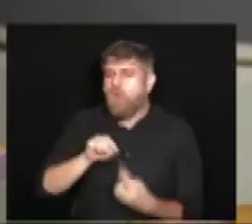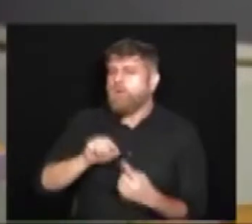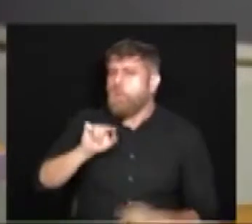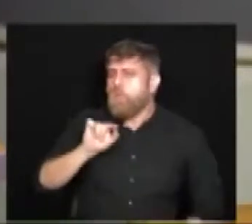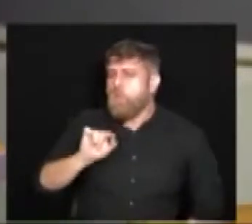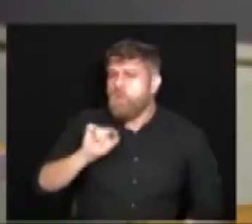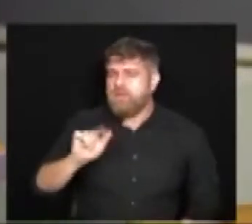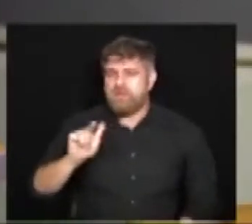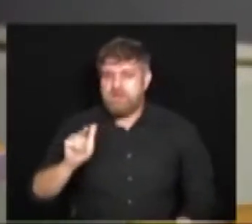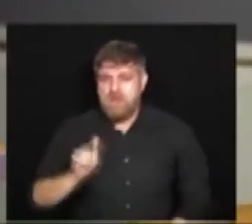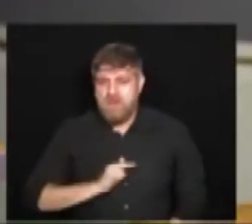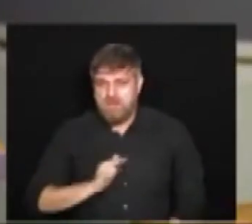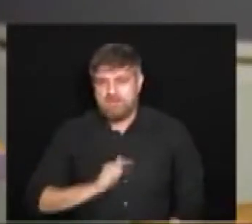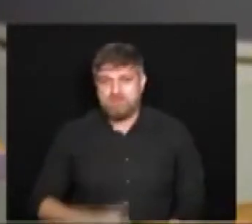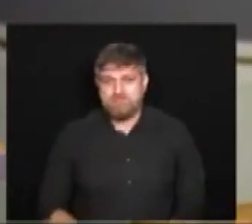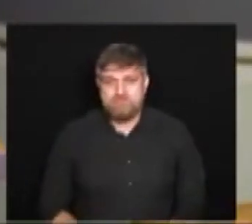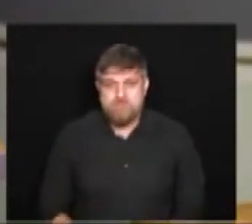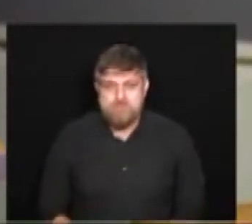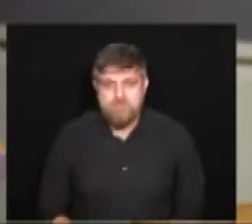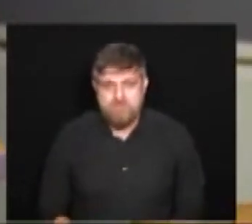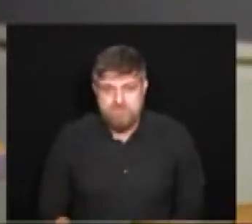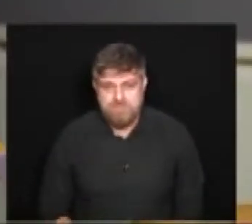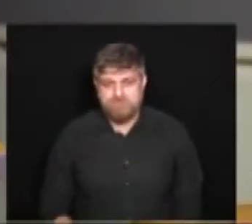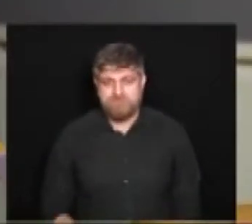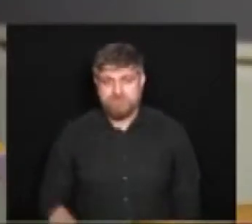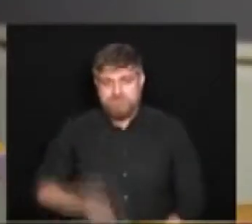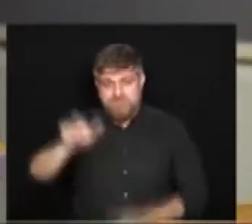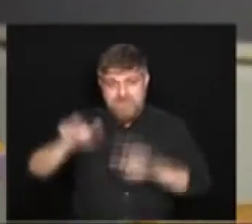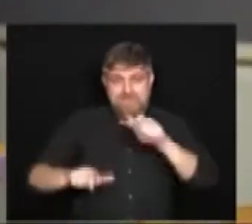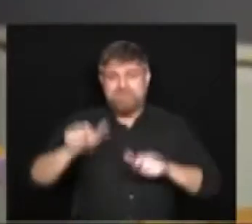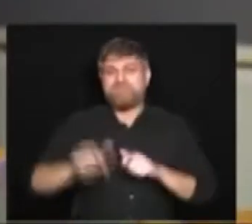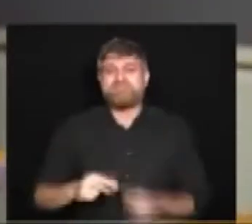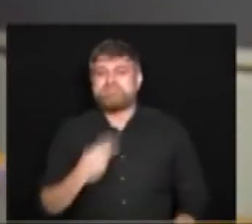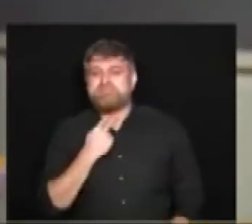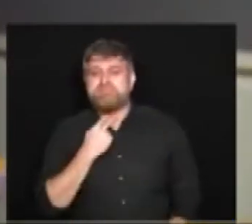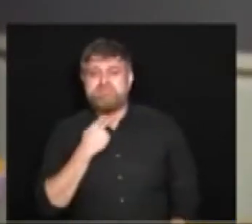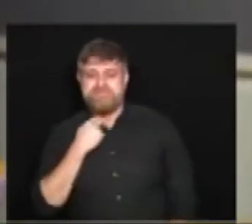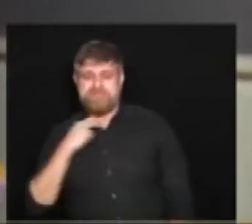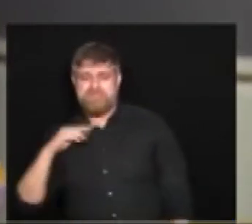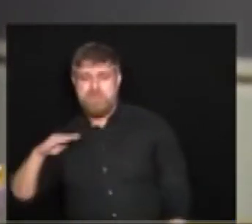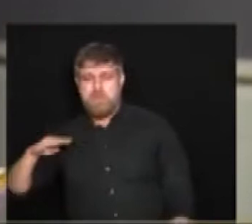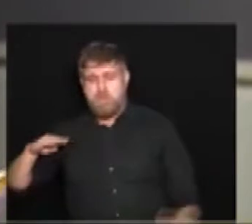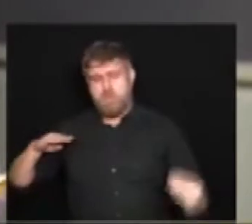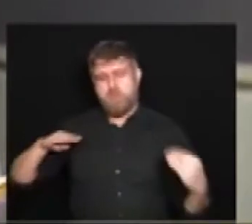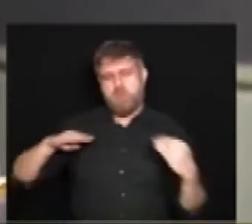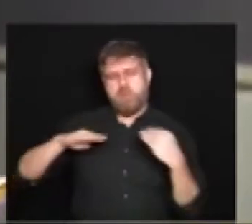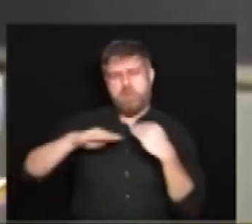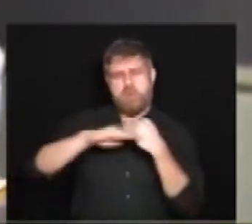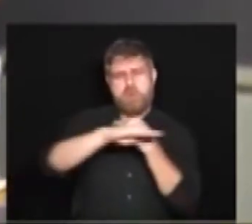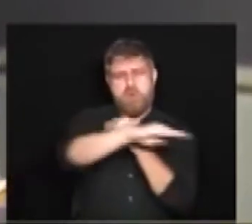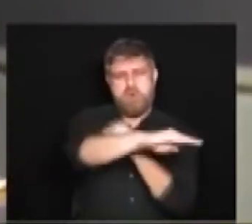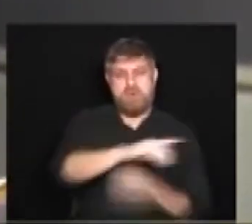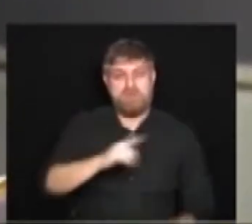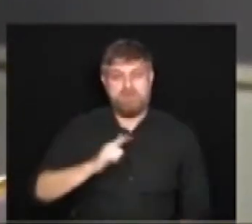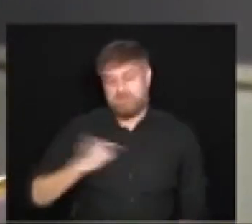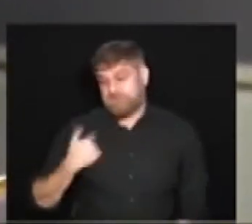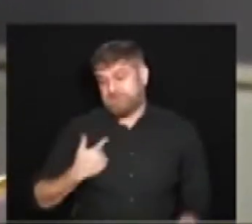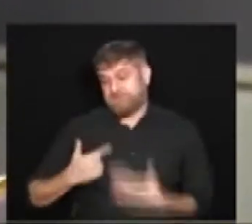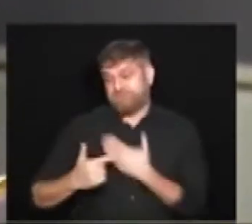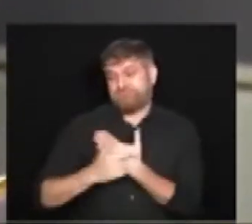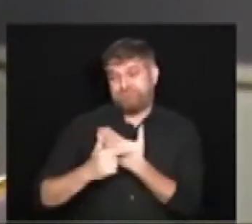criarmos uma maior dificuldade para as pessoas se deslocarem na cidade. Lamentavelmente, o nosso